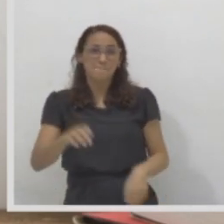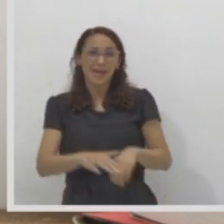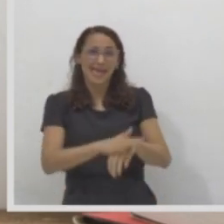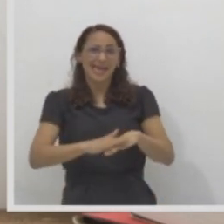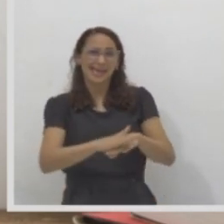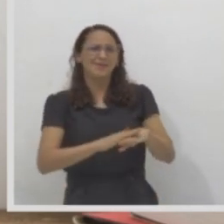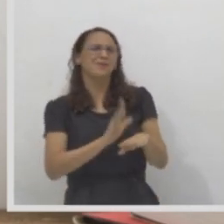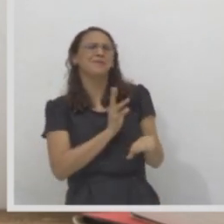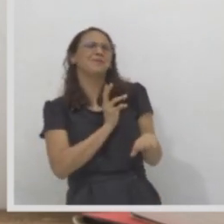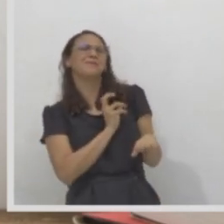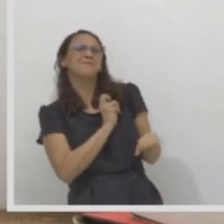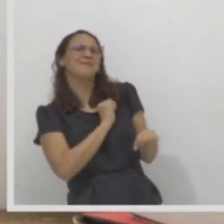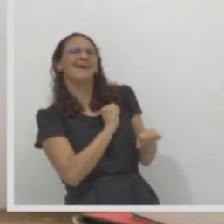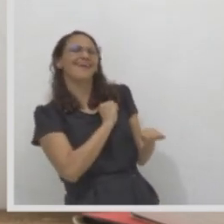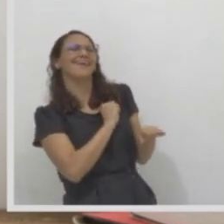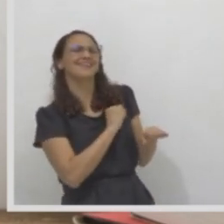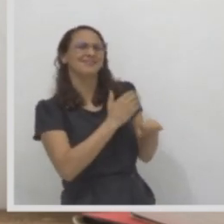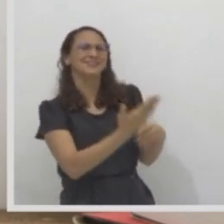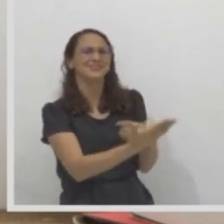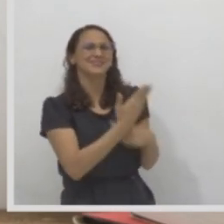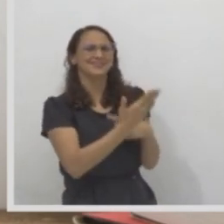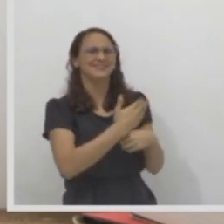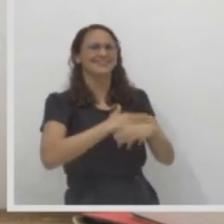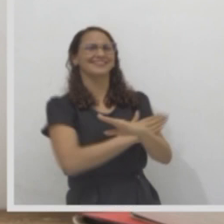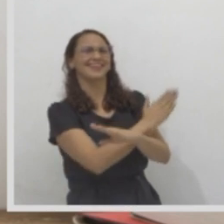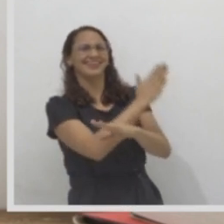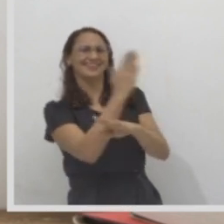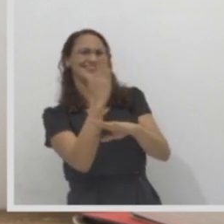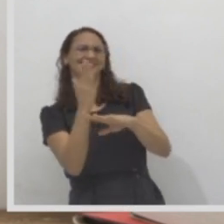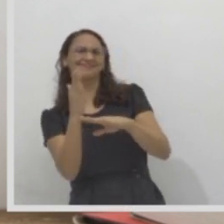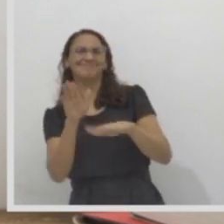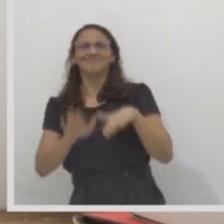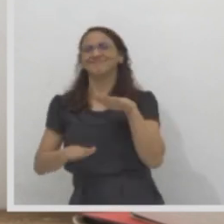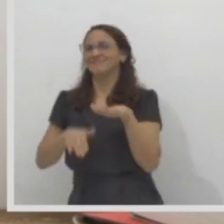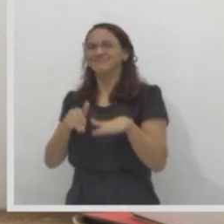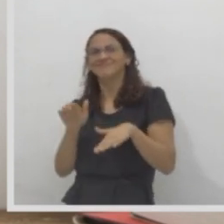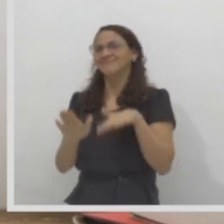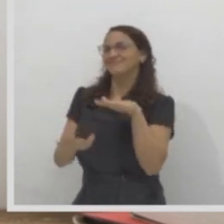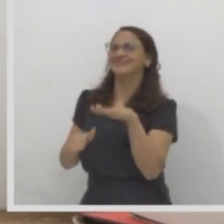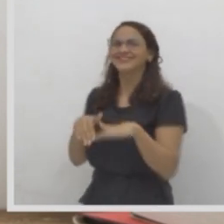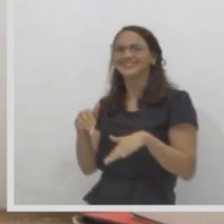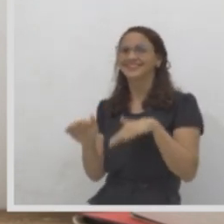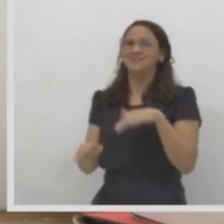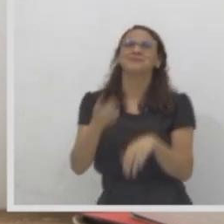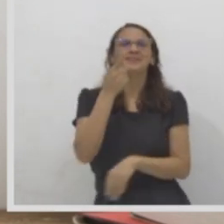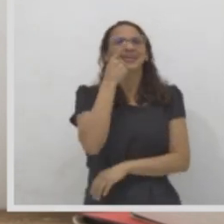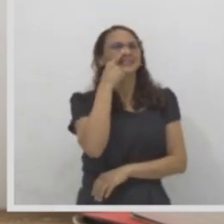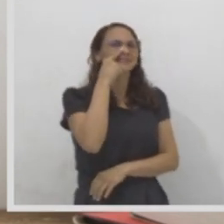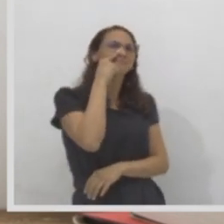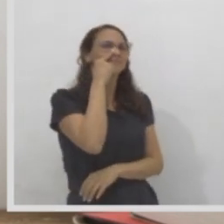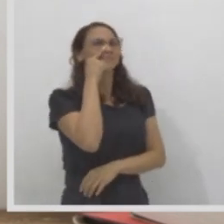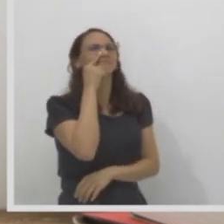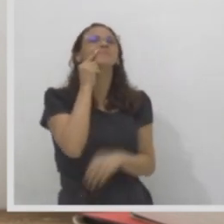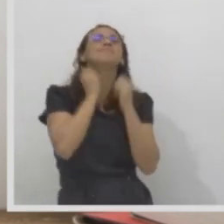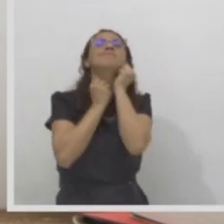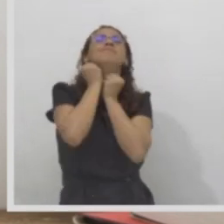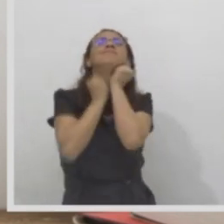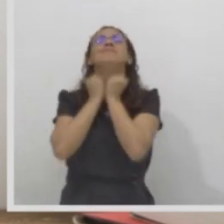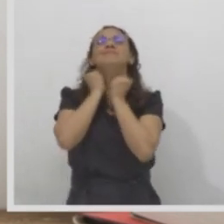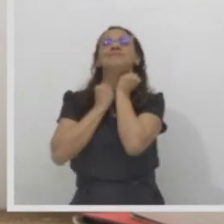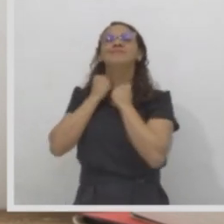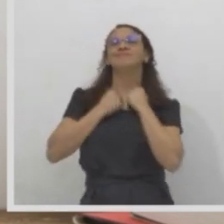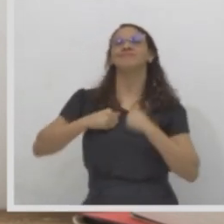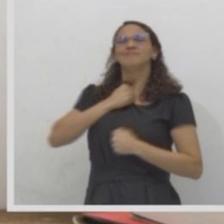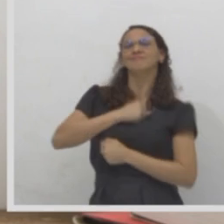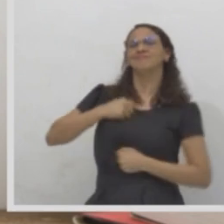pé, meu querido pé, que me aguenta o dia inteiro. Oh, oh. E o meu nariz, meu pescoço, meu